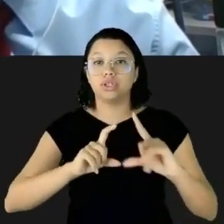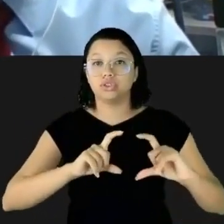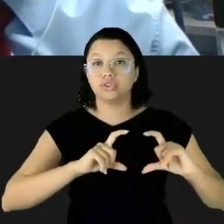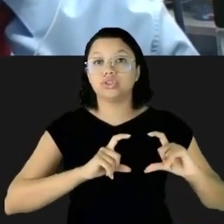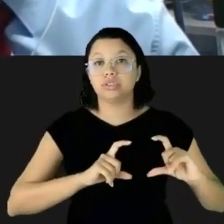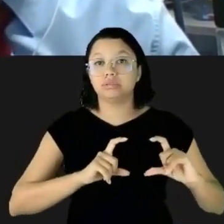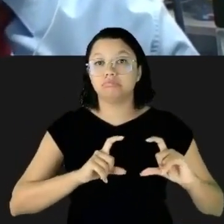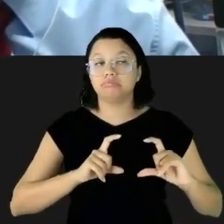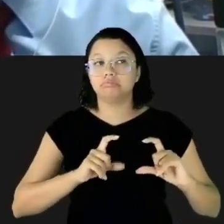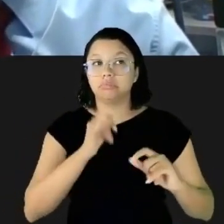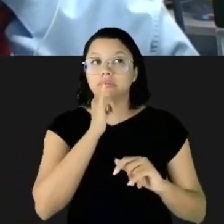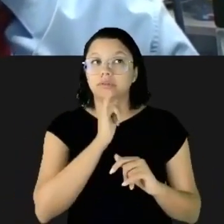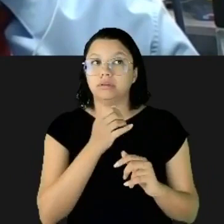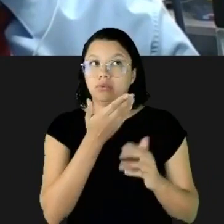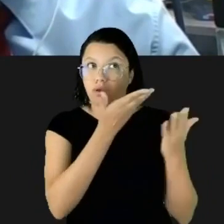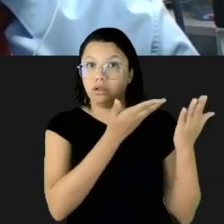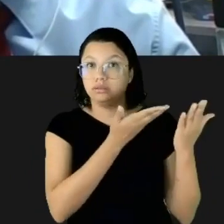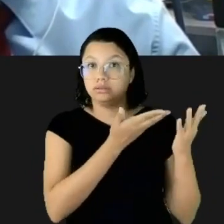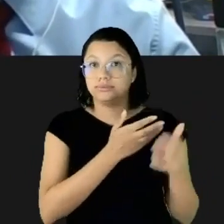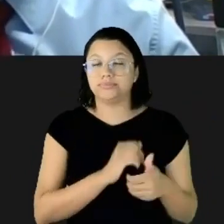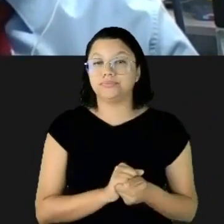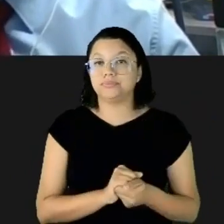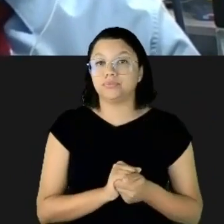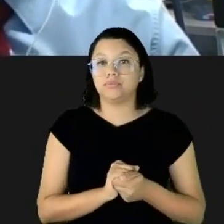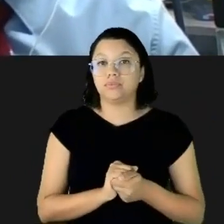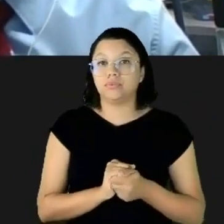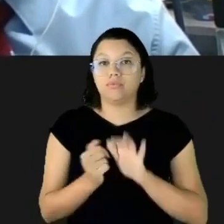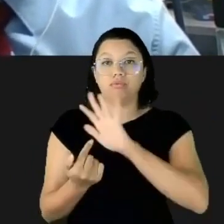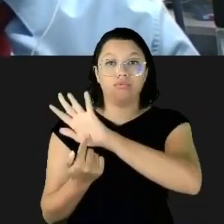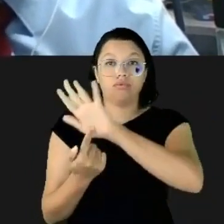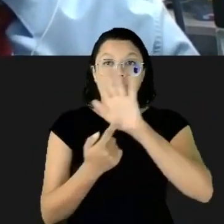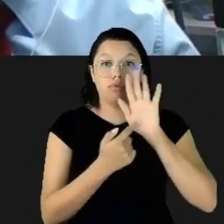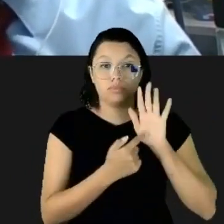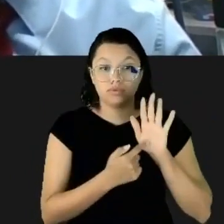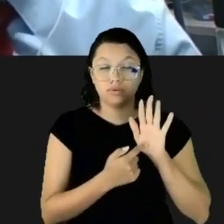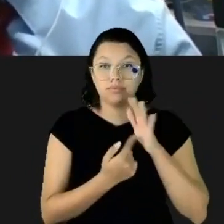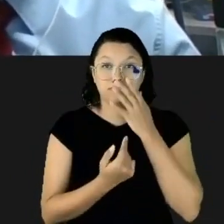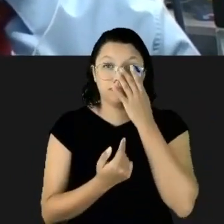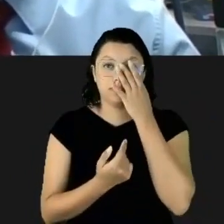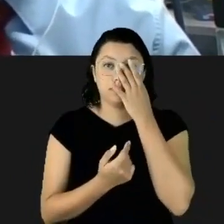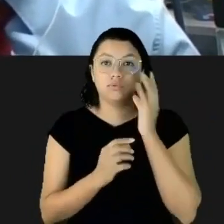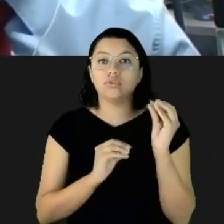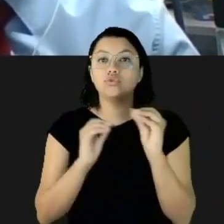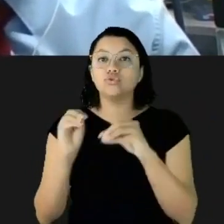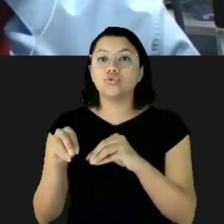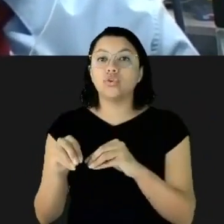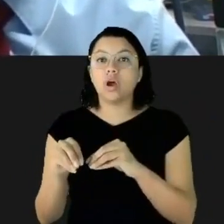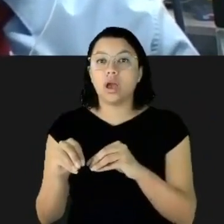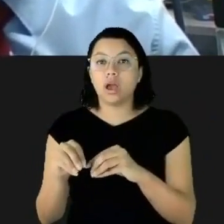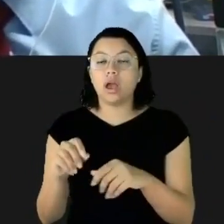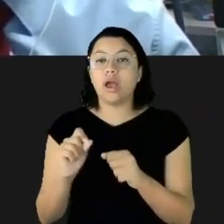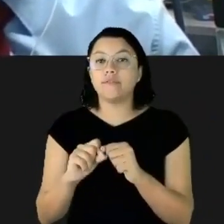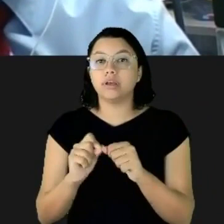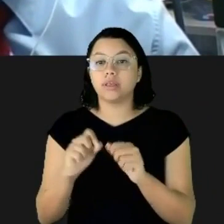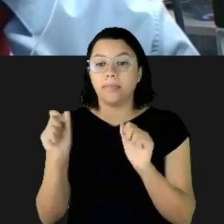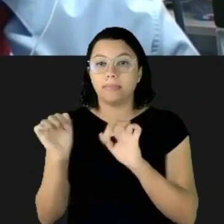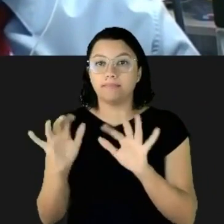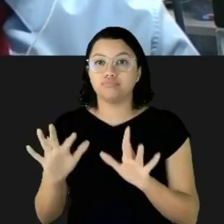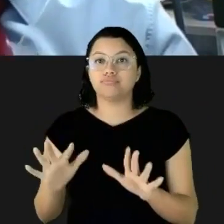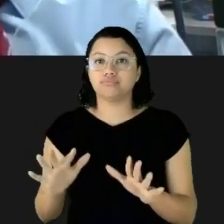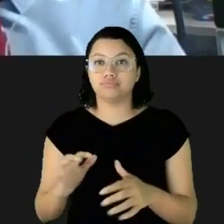etiqueta vamos supor que seja essa aqui ela vai aparecer aqui e você vai jogar do fazer a mágica